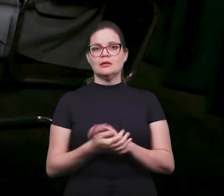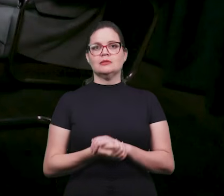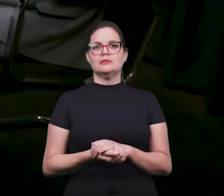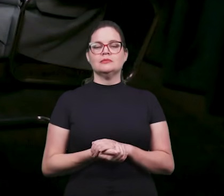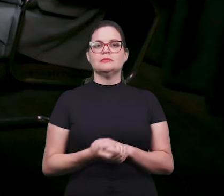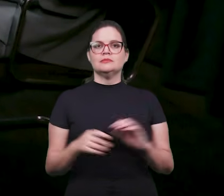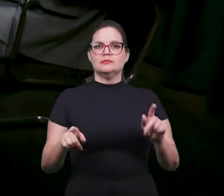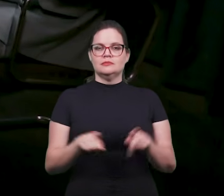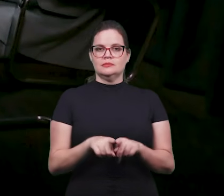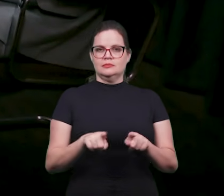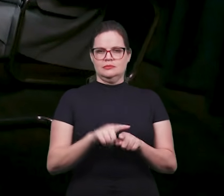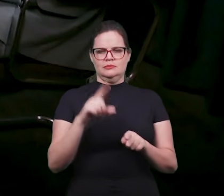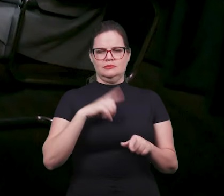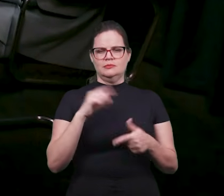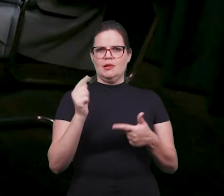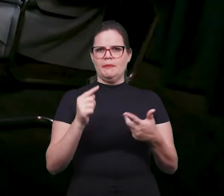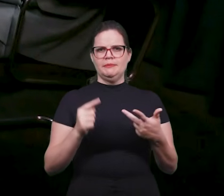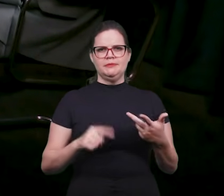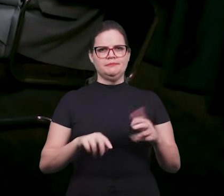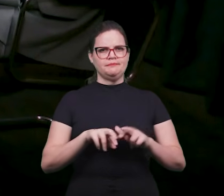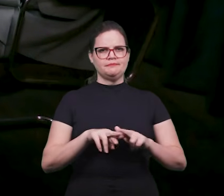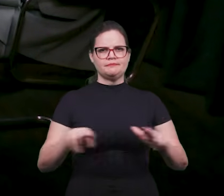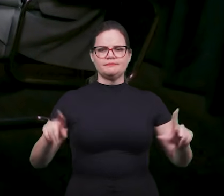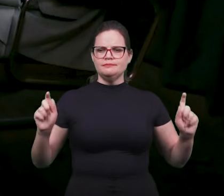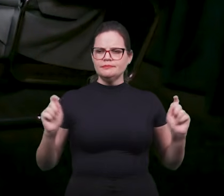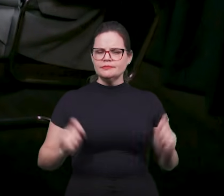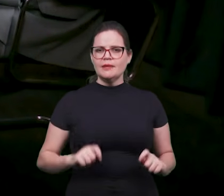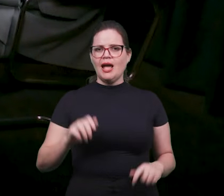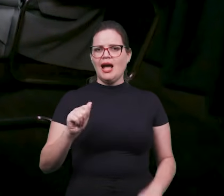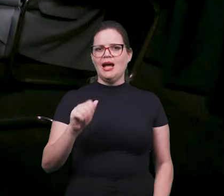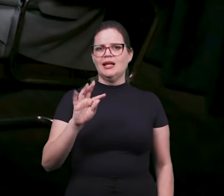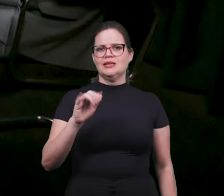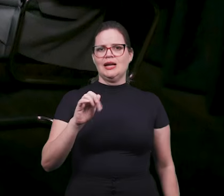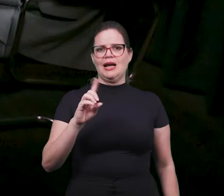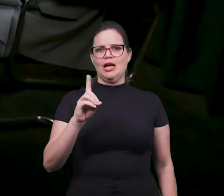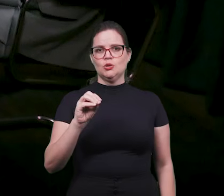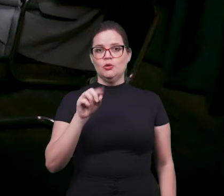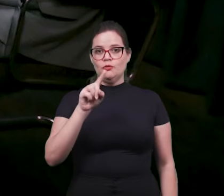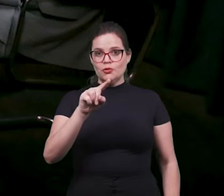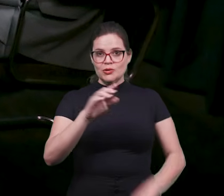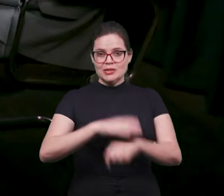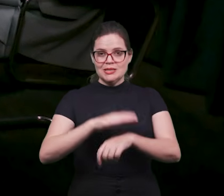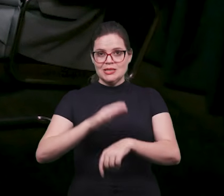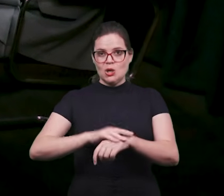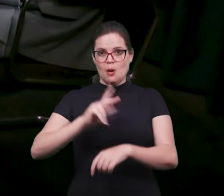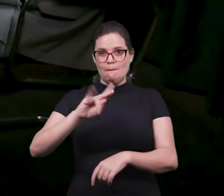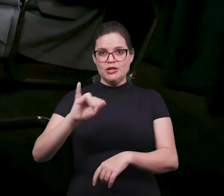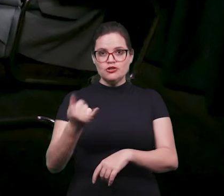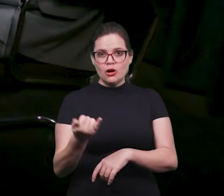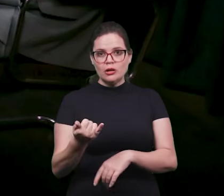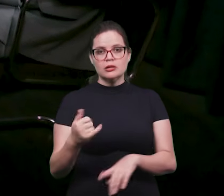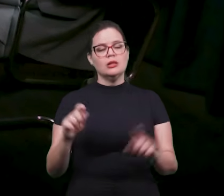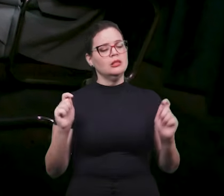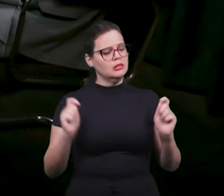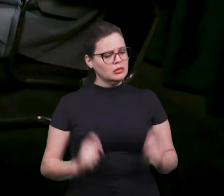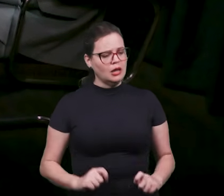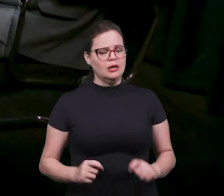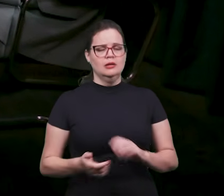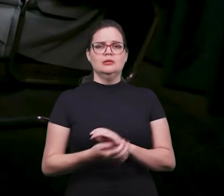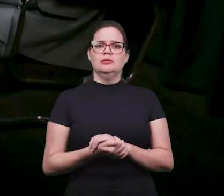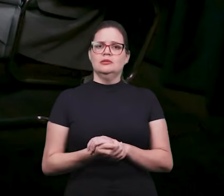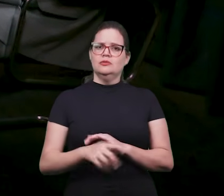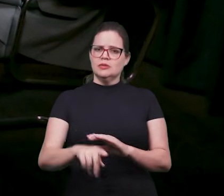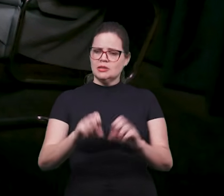insumos alimentícios e tantas outras coisas que você, como pessoa jurídica com um